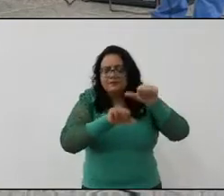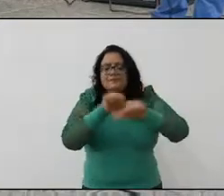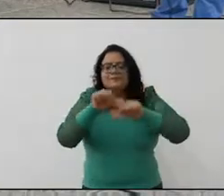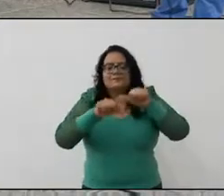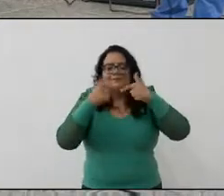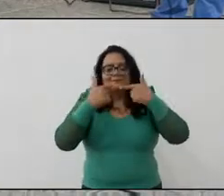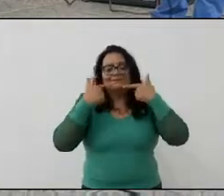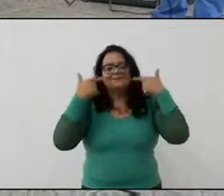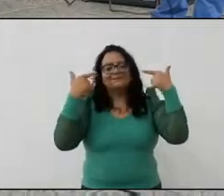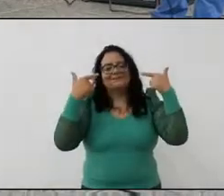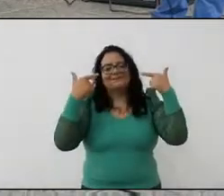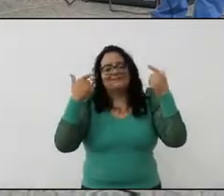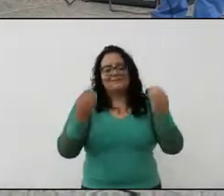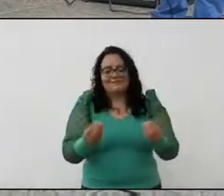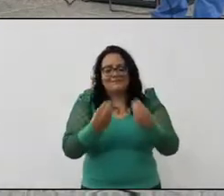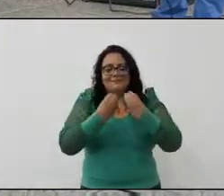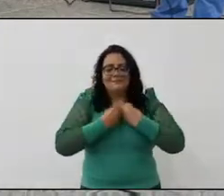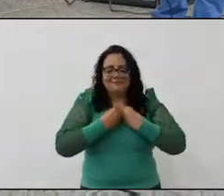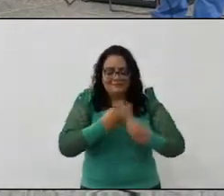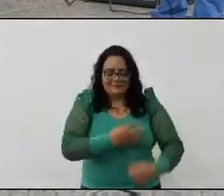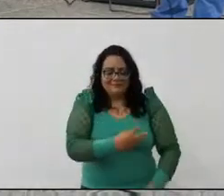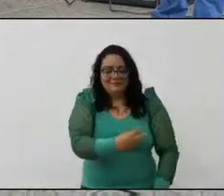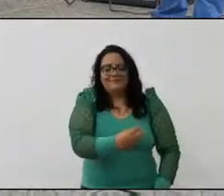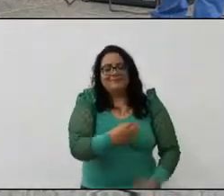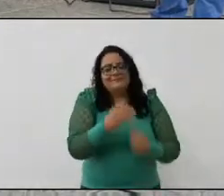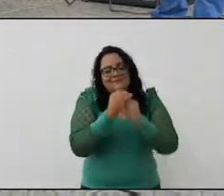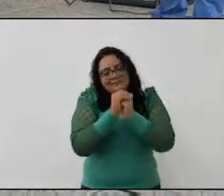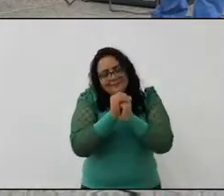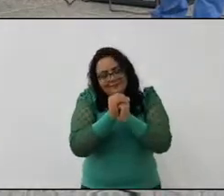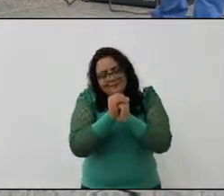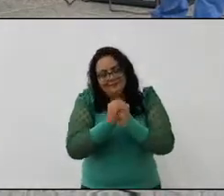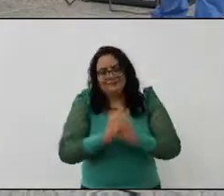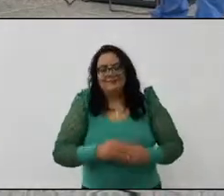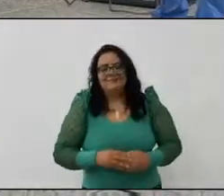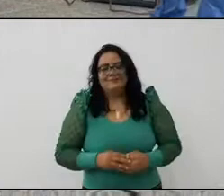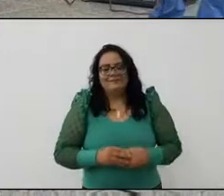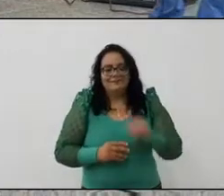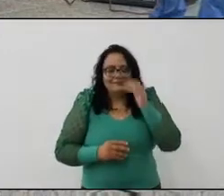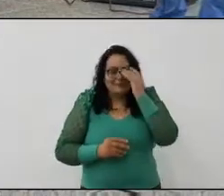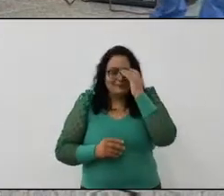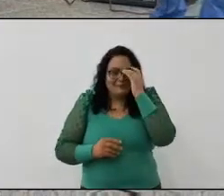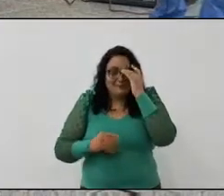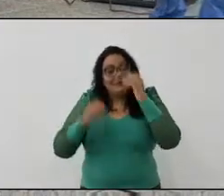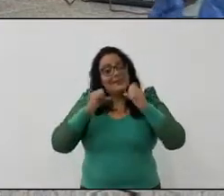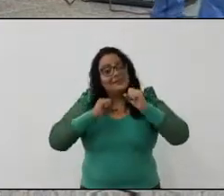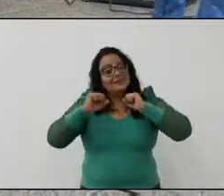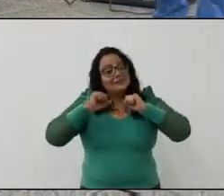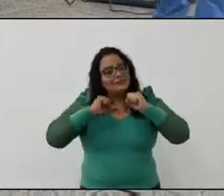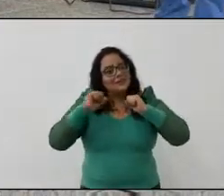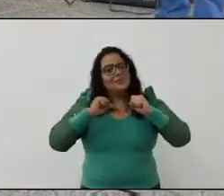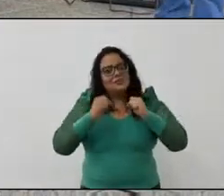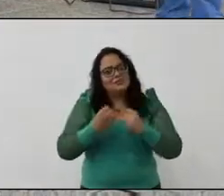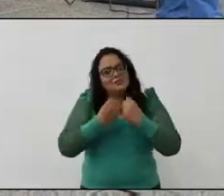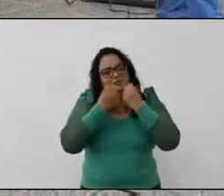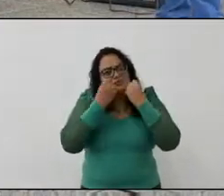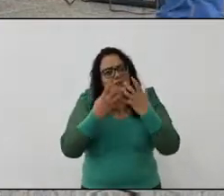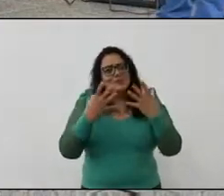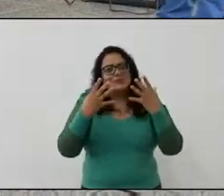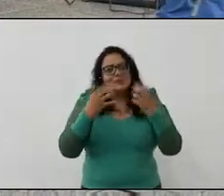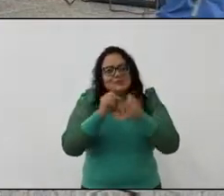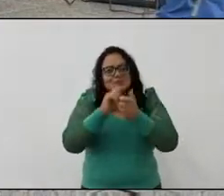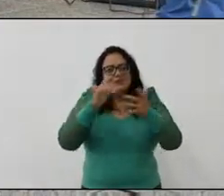feliz, dando-lhe filhos. Amém. Que salmo glorioso!